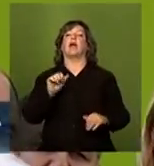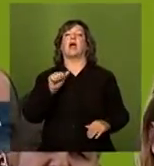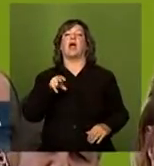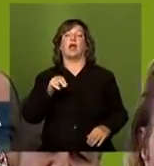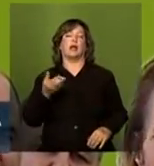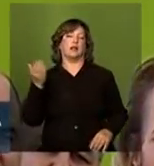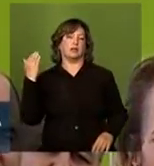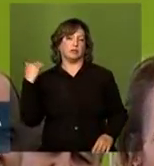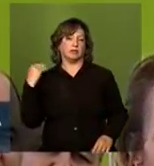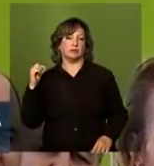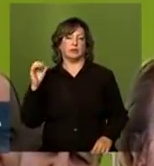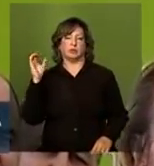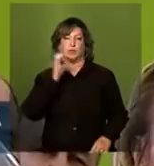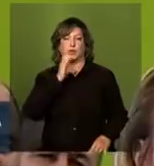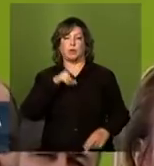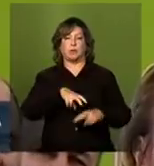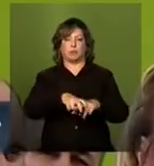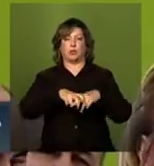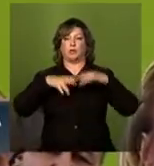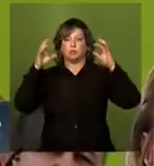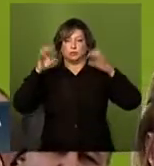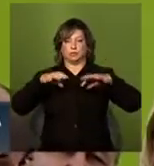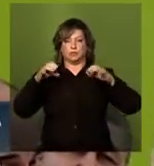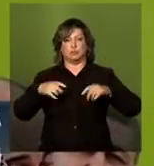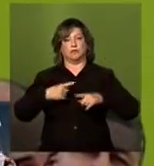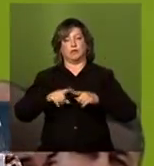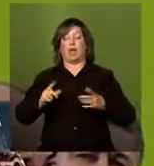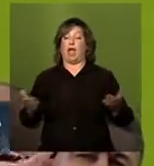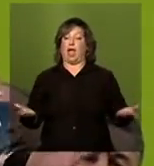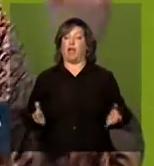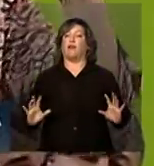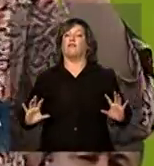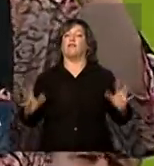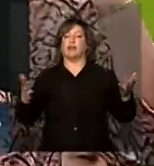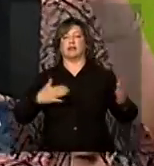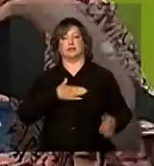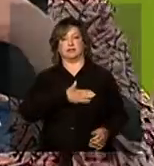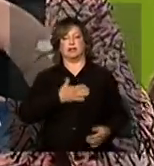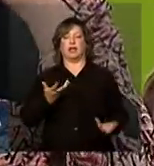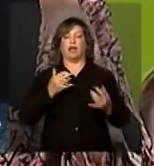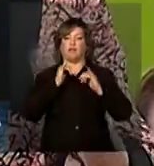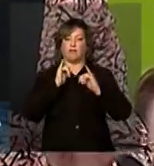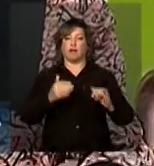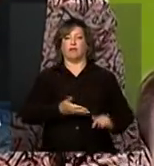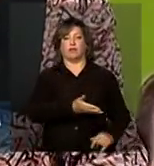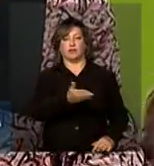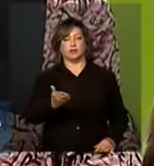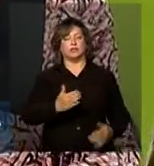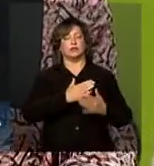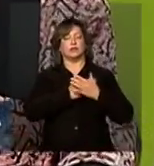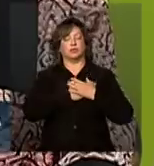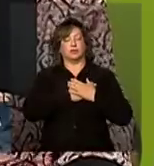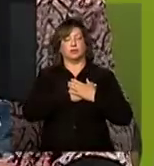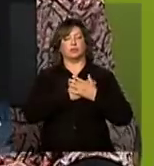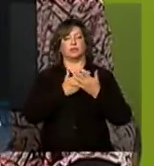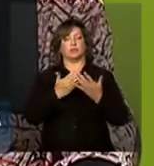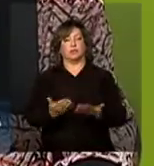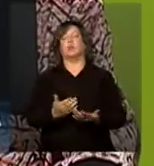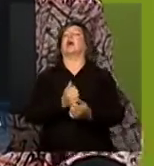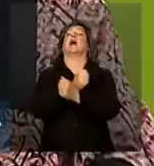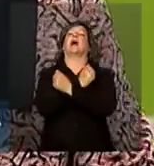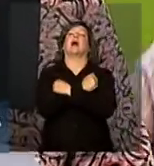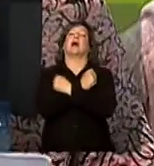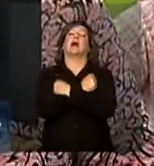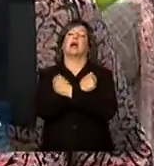situação de emergência por conta das chuvas então eu quero dizer para vocês ó do fundo do coração Um grande